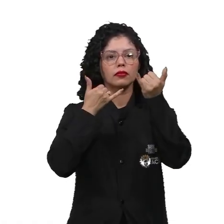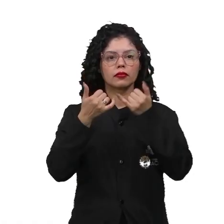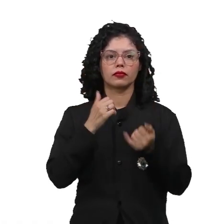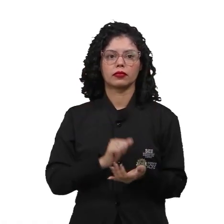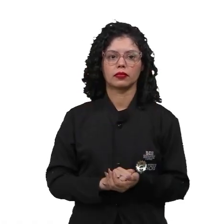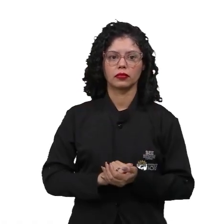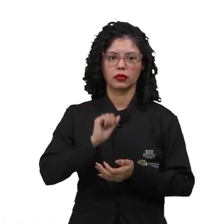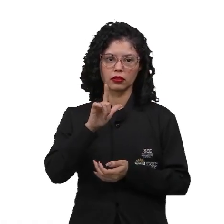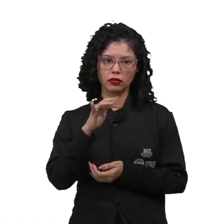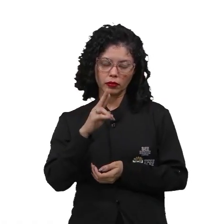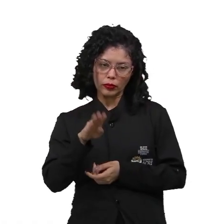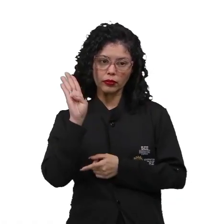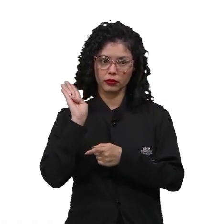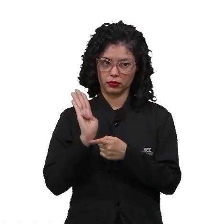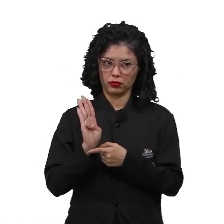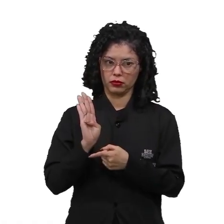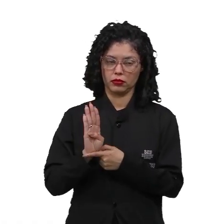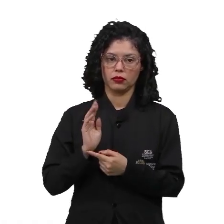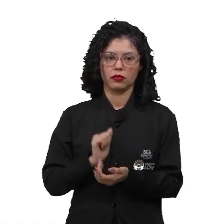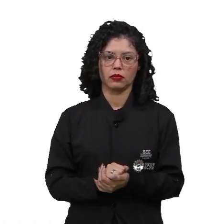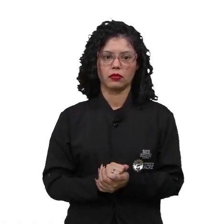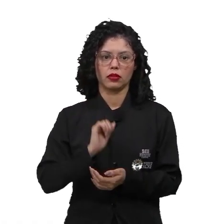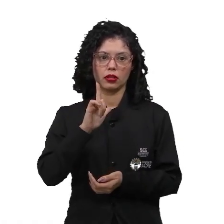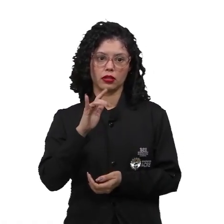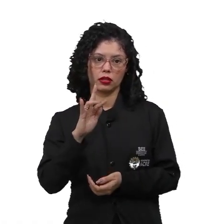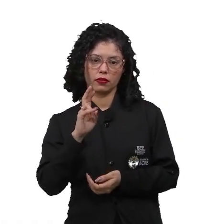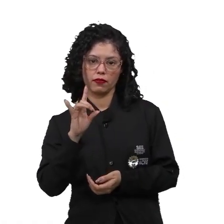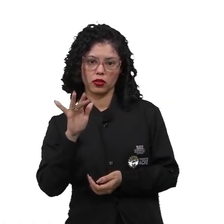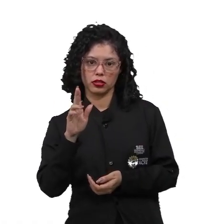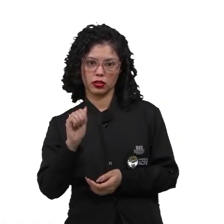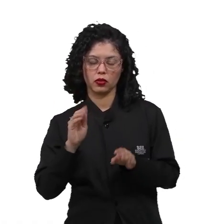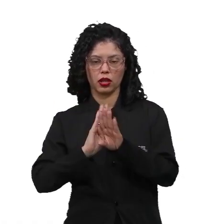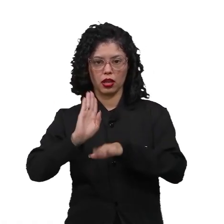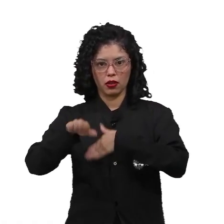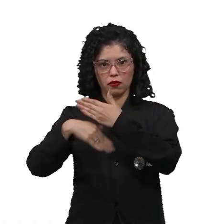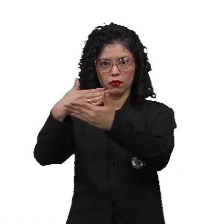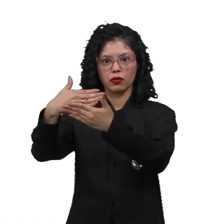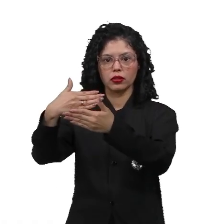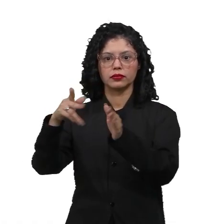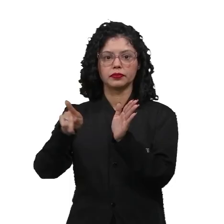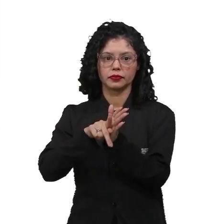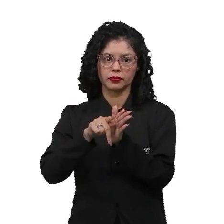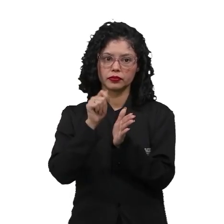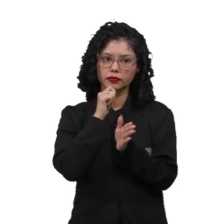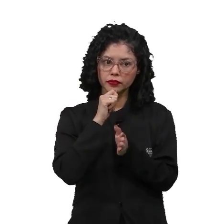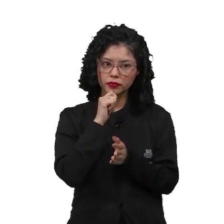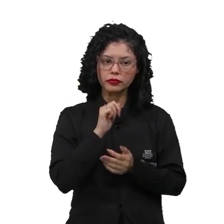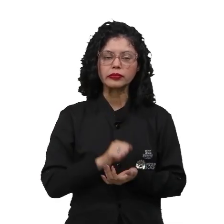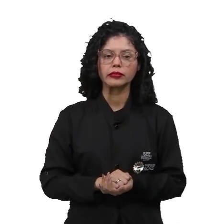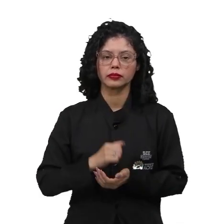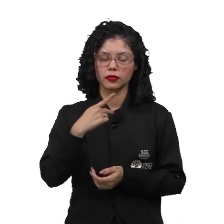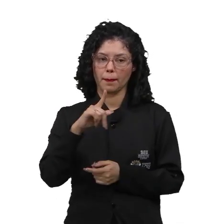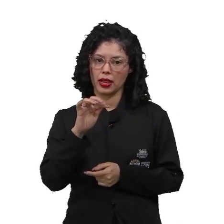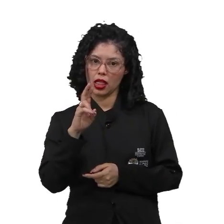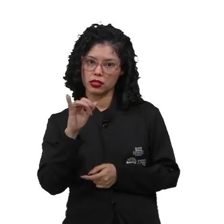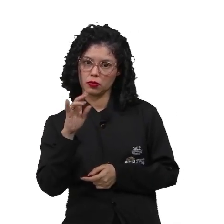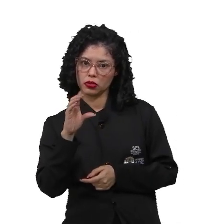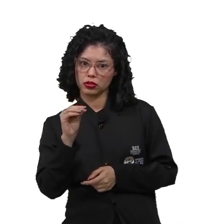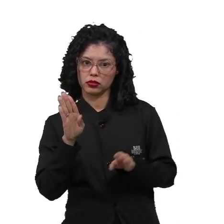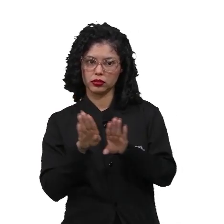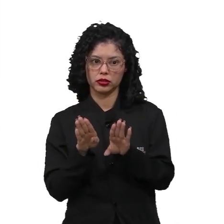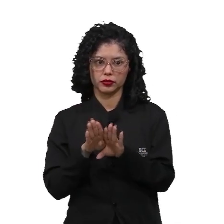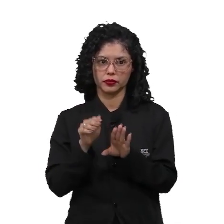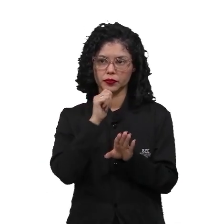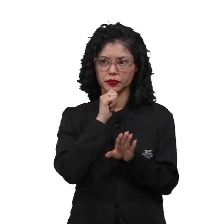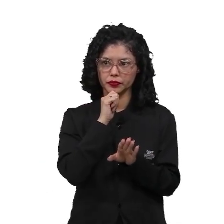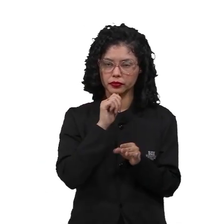para o linfócito B, e esse linfócito B, ele vai evoluir para um plasmócito, né? A partir do momento que ele é